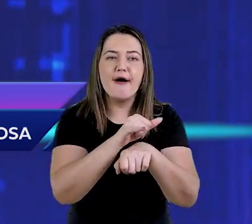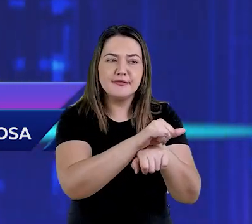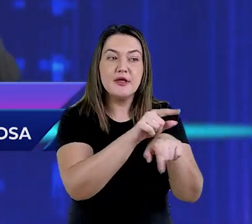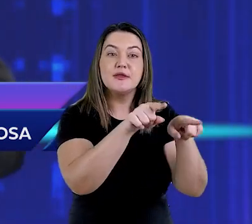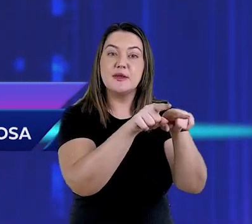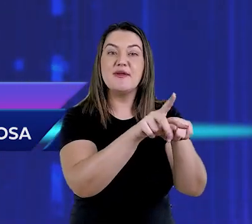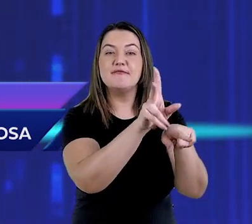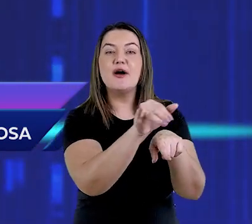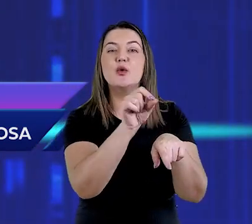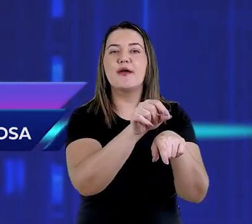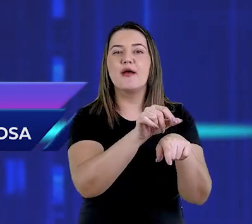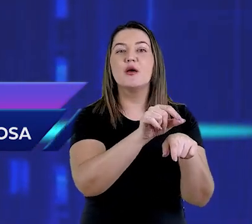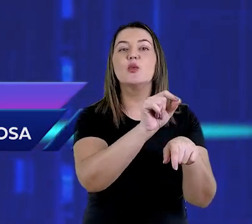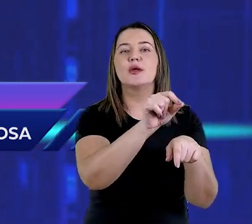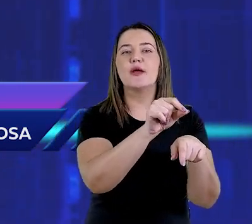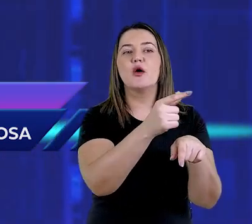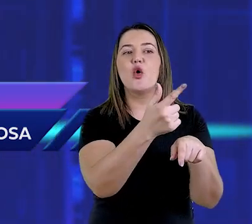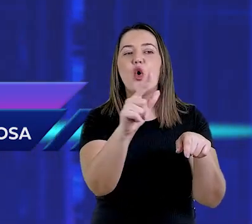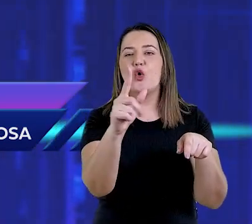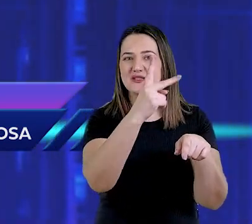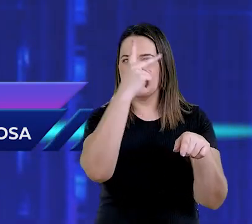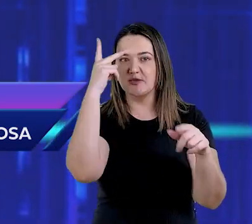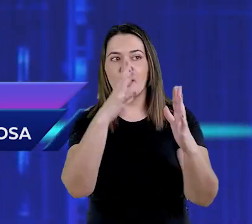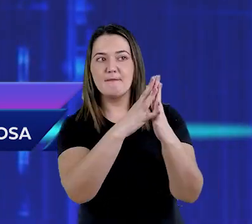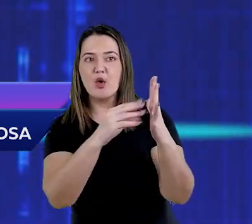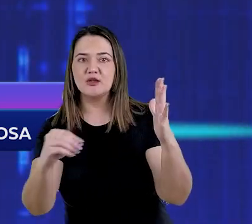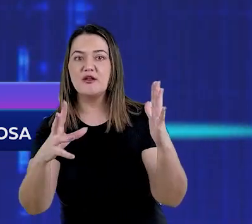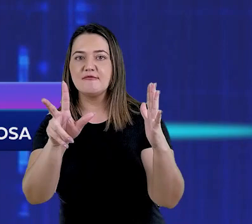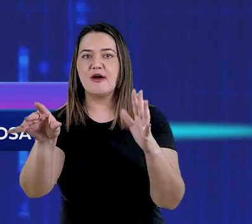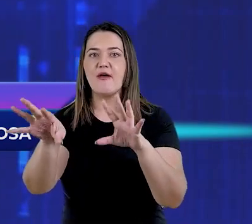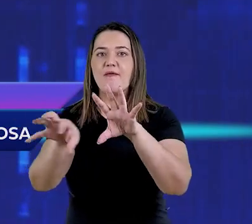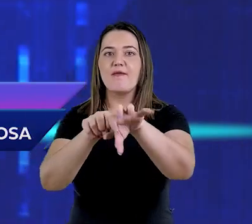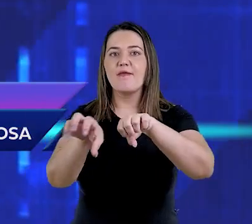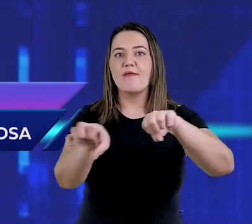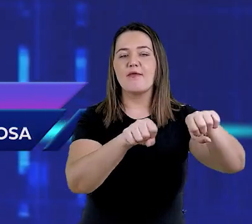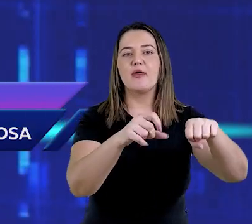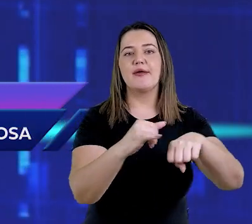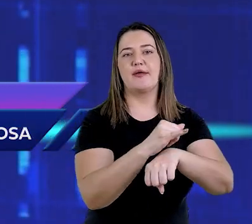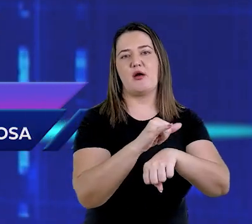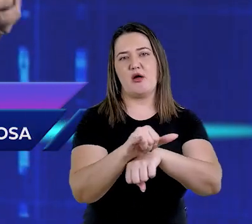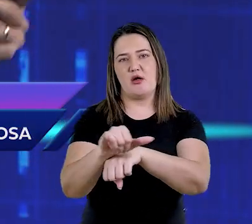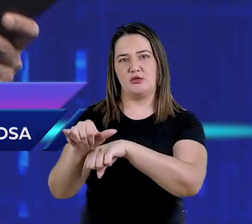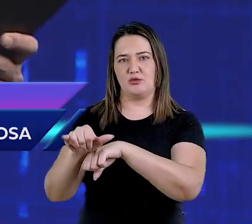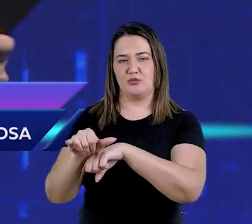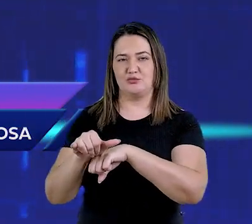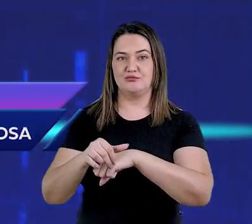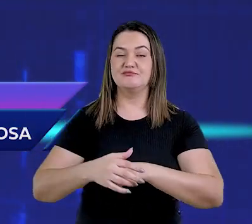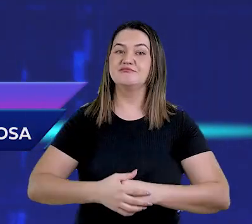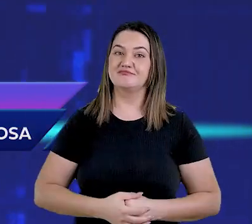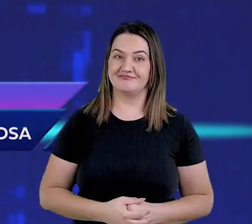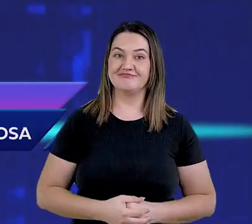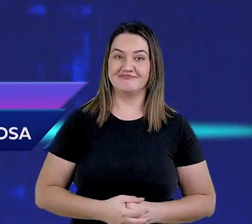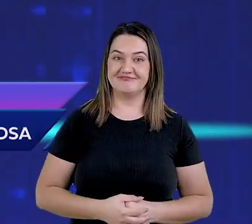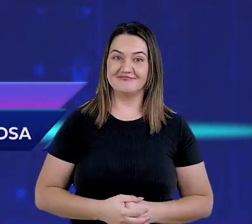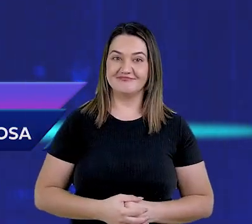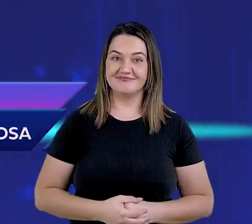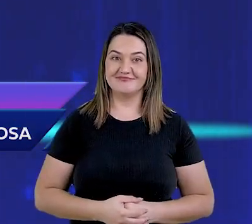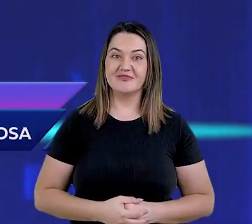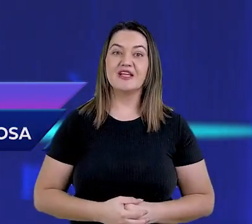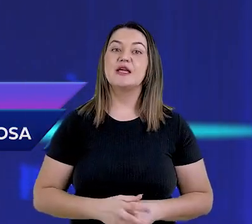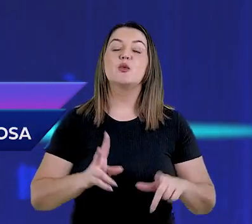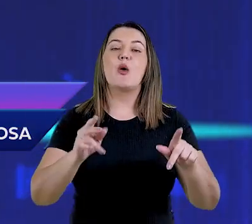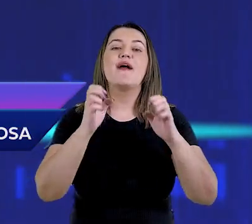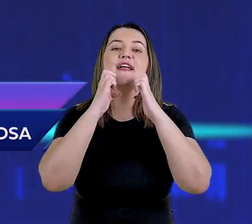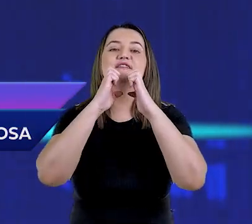pessoas também para a perdição. Assim como nós temos um movimento divino que nós chamamos de evangelismo. O que é evangelismo?